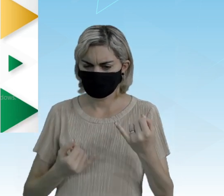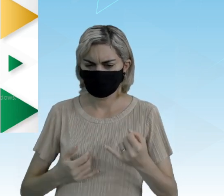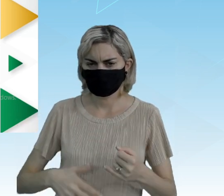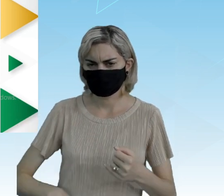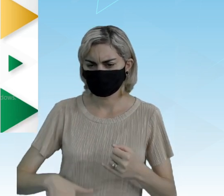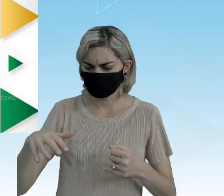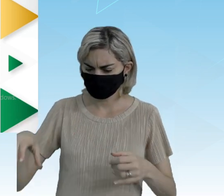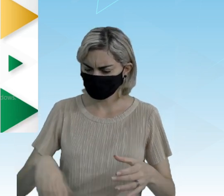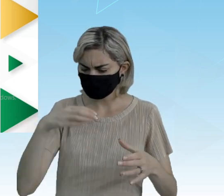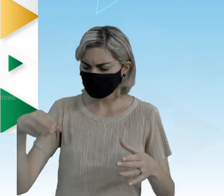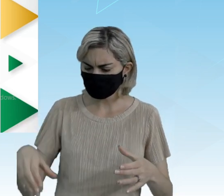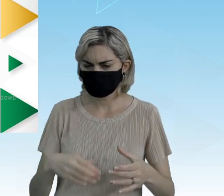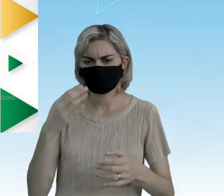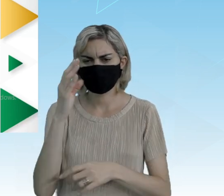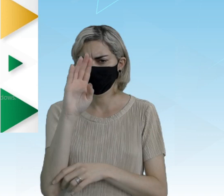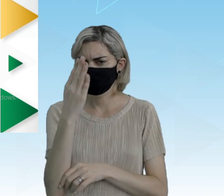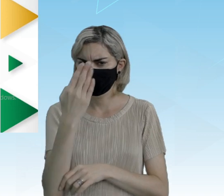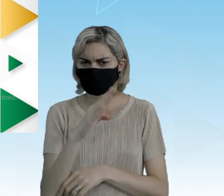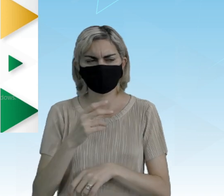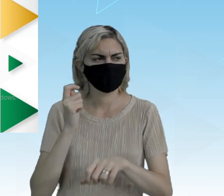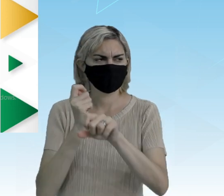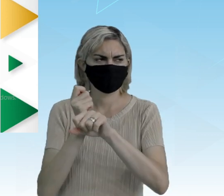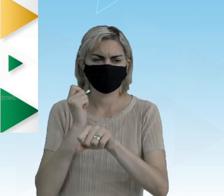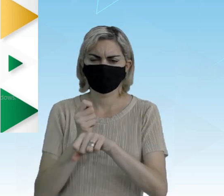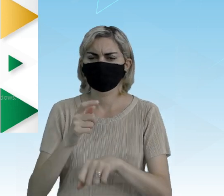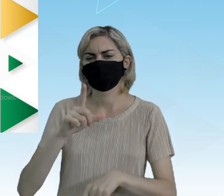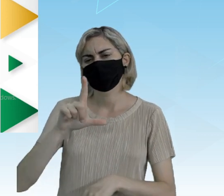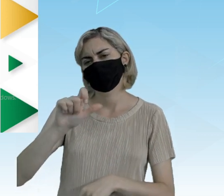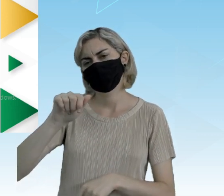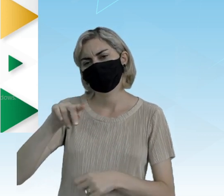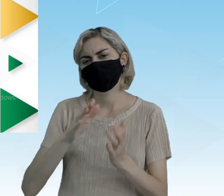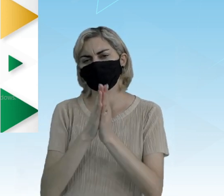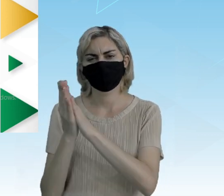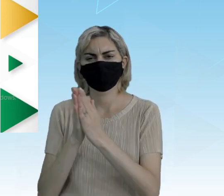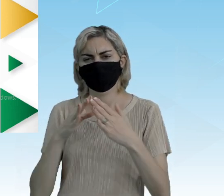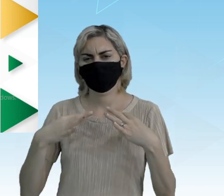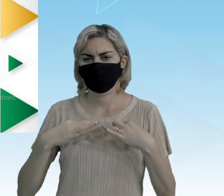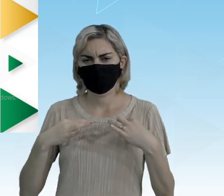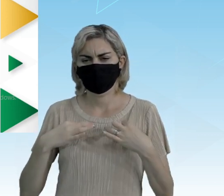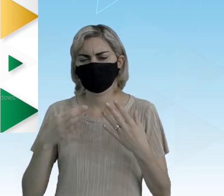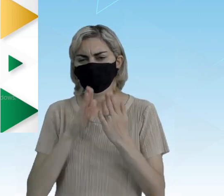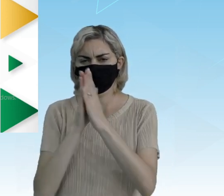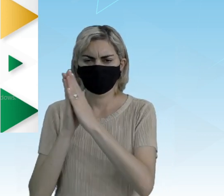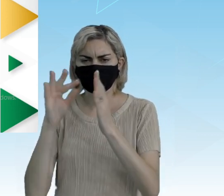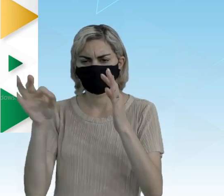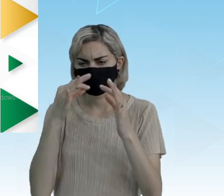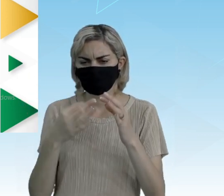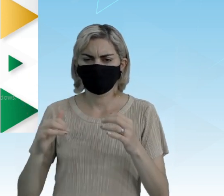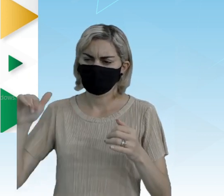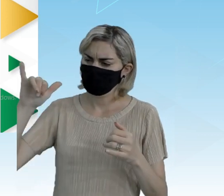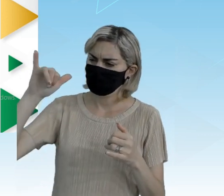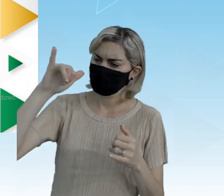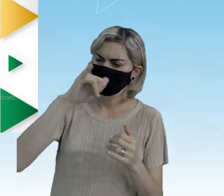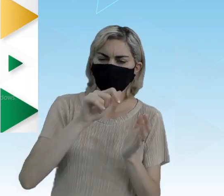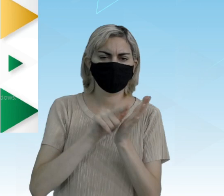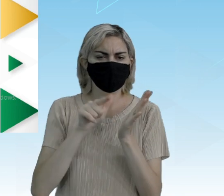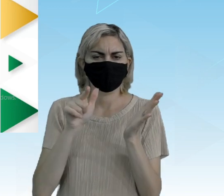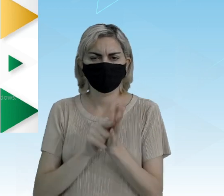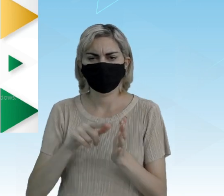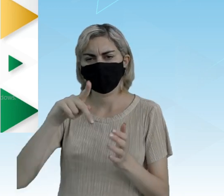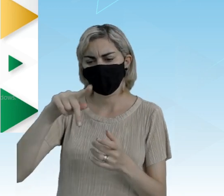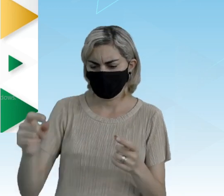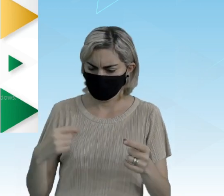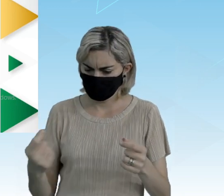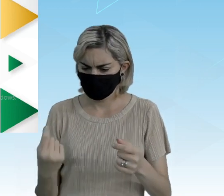os carrinhos de madeira ou de lata, bonecas de pano, marionetes, aviãozinho de papel,